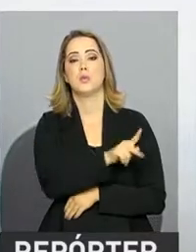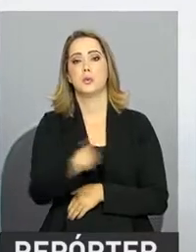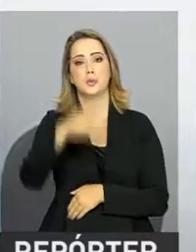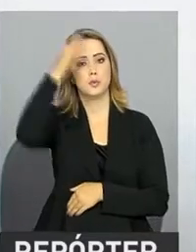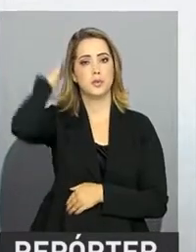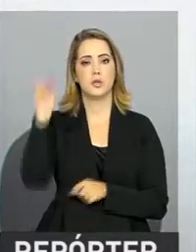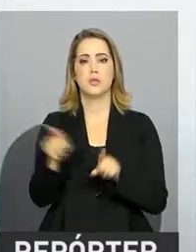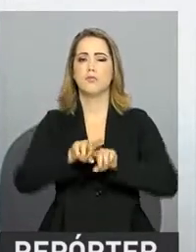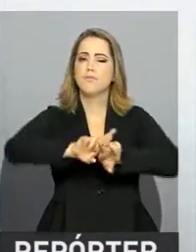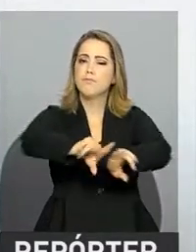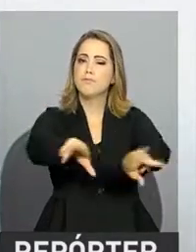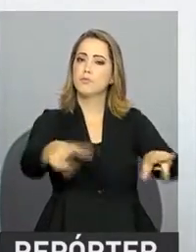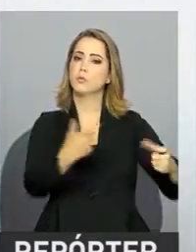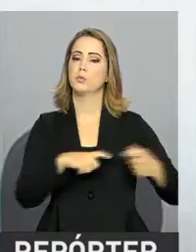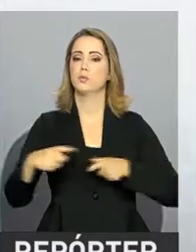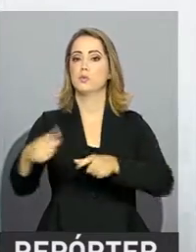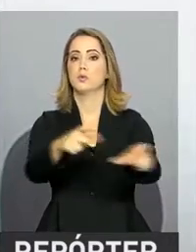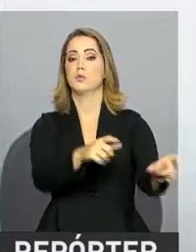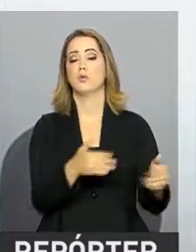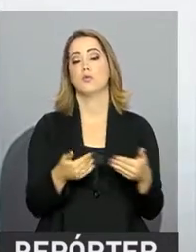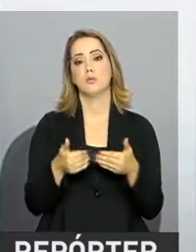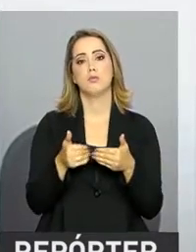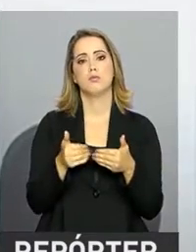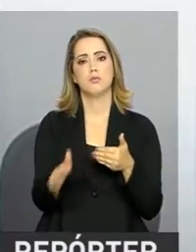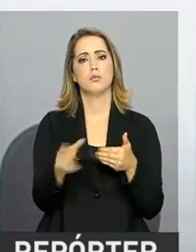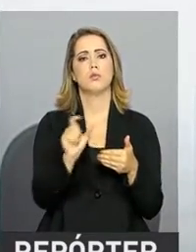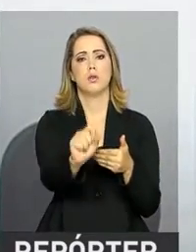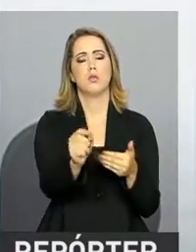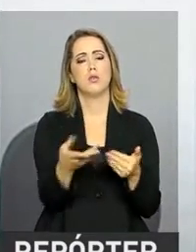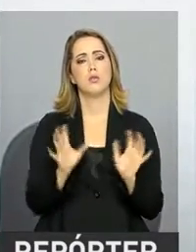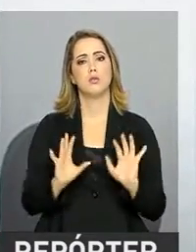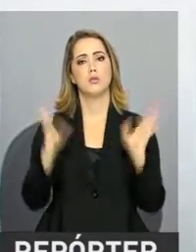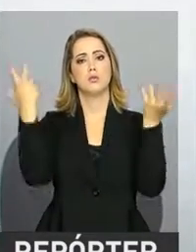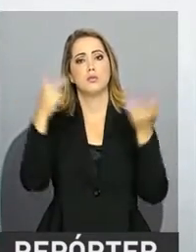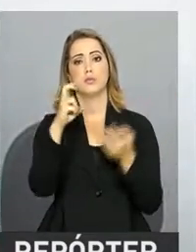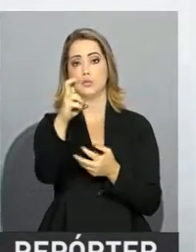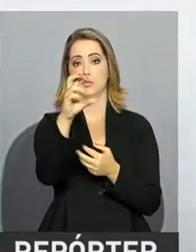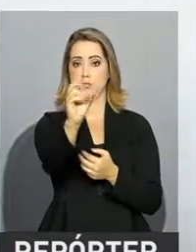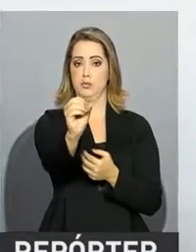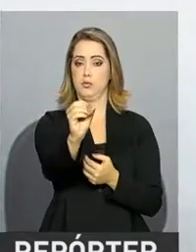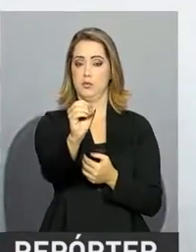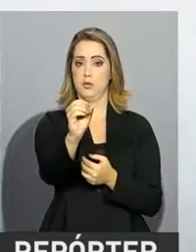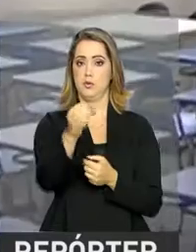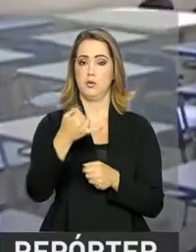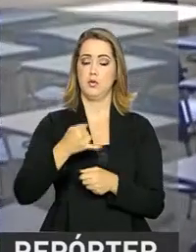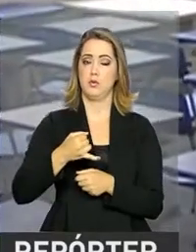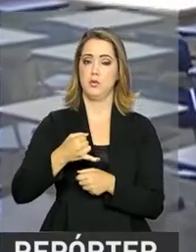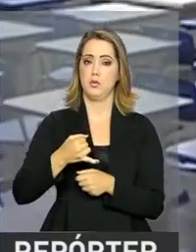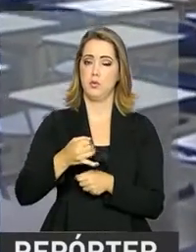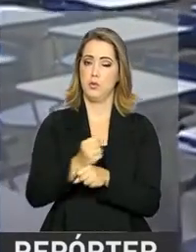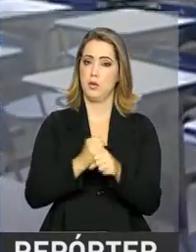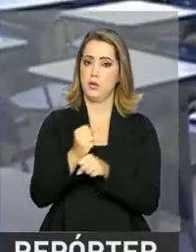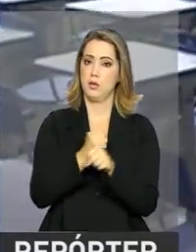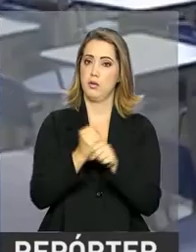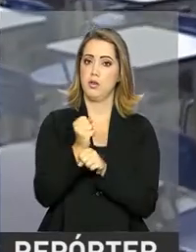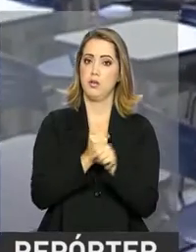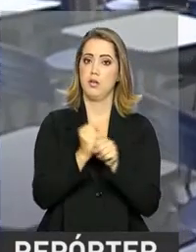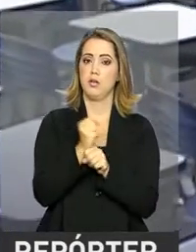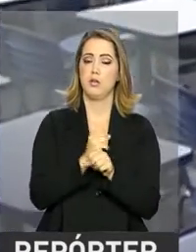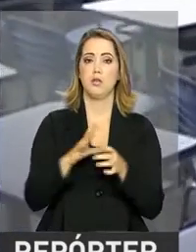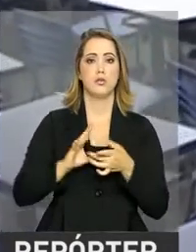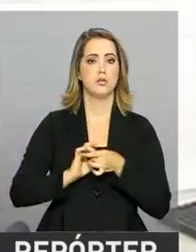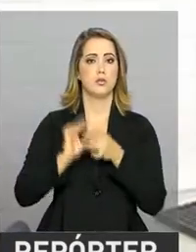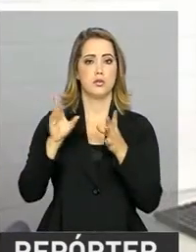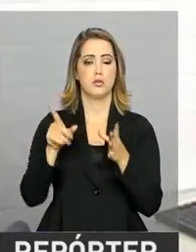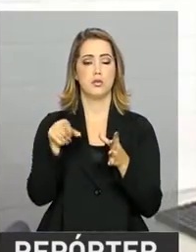quadra poliesportiva. A inauguração faz parte das comemorações dos 50 anos de emancipação do município de Praia Grande, em